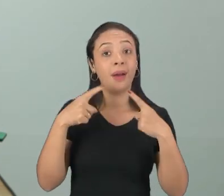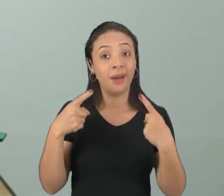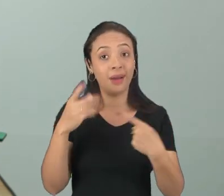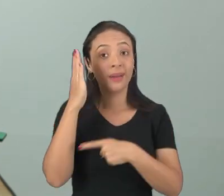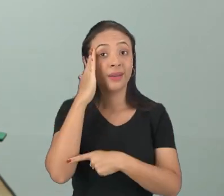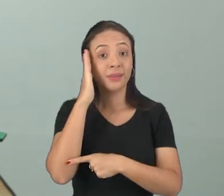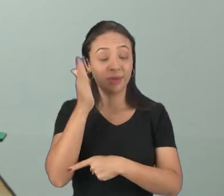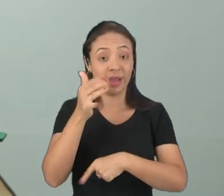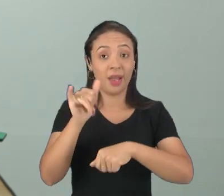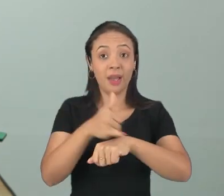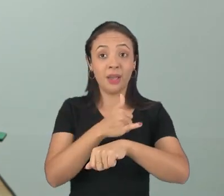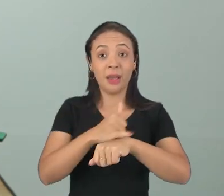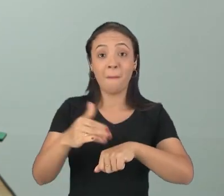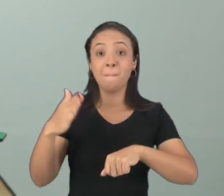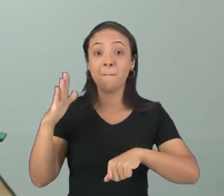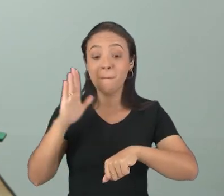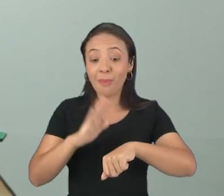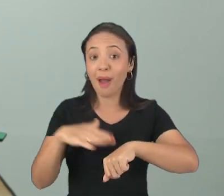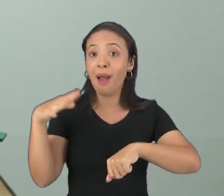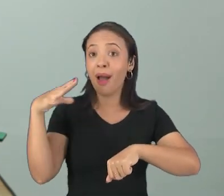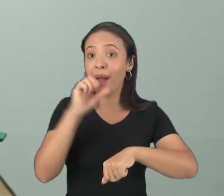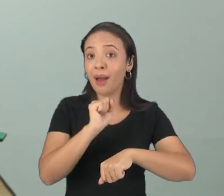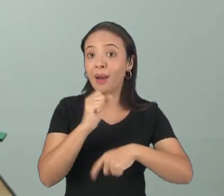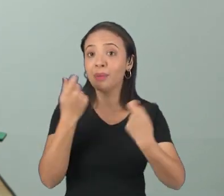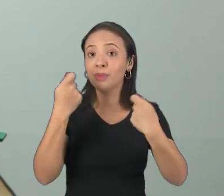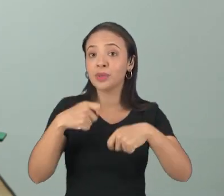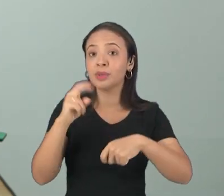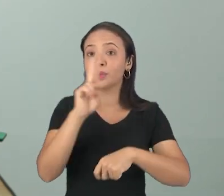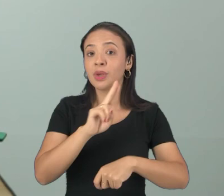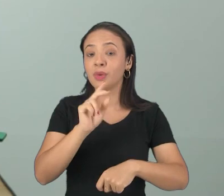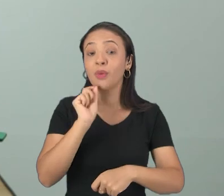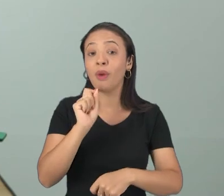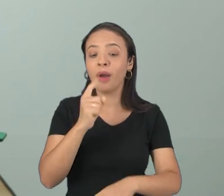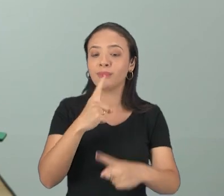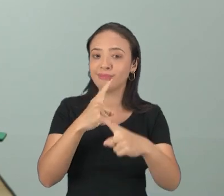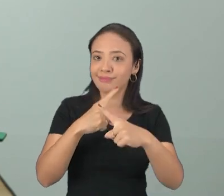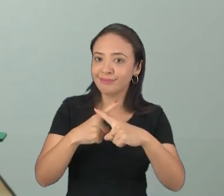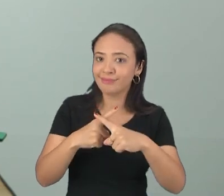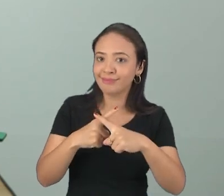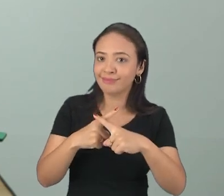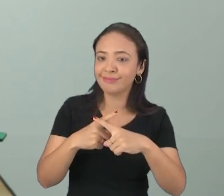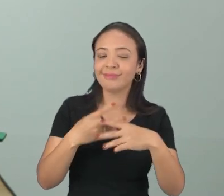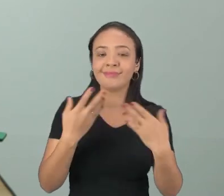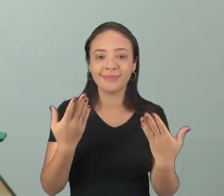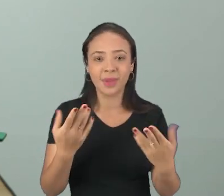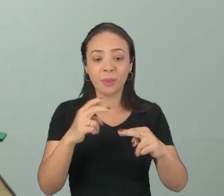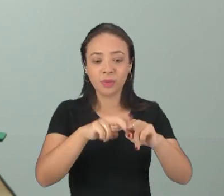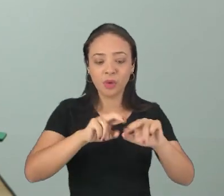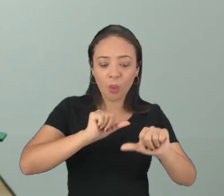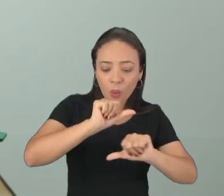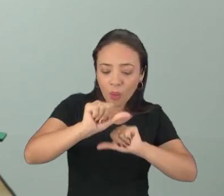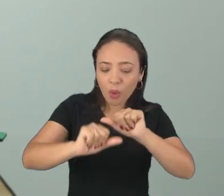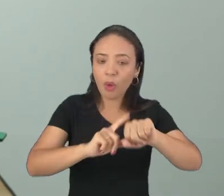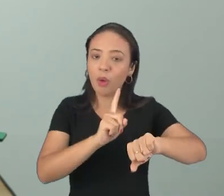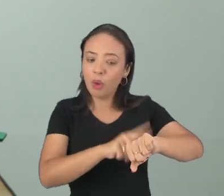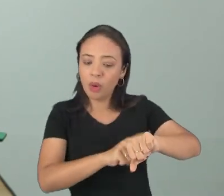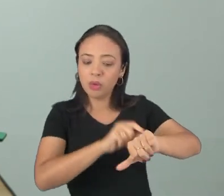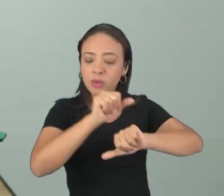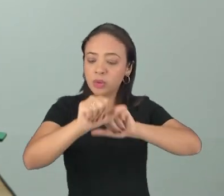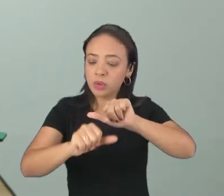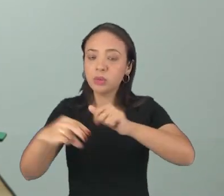sabe que a estratégia, para ser mais rápido, eu posso usar o cálculo de multiplicação. E aí eu estou transformando horas em